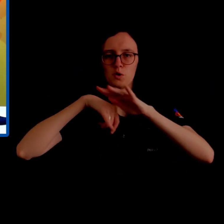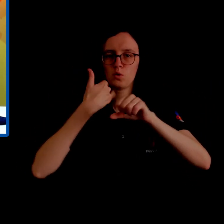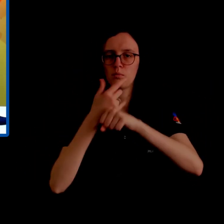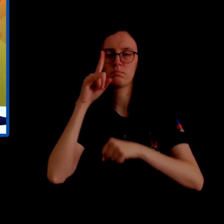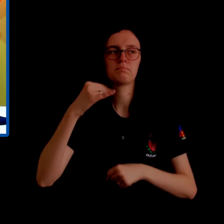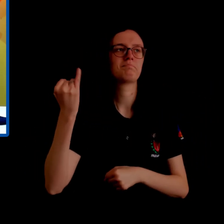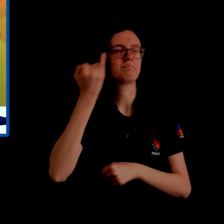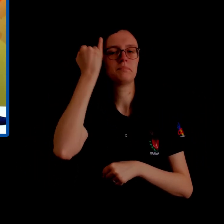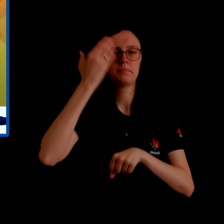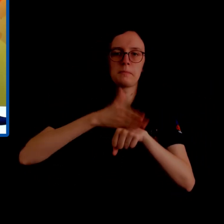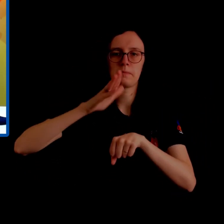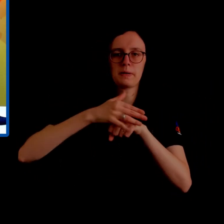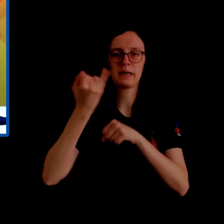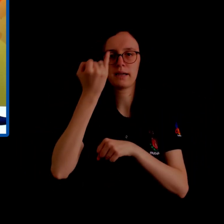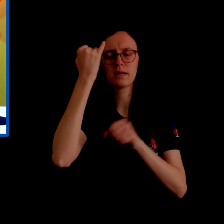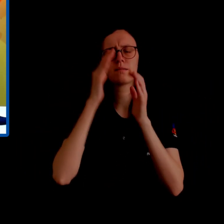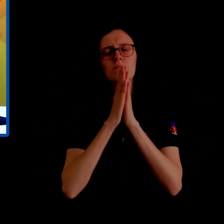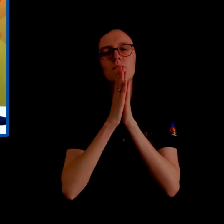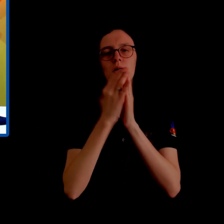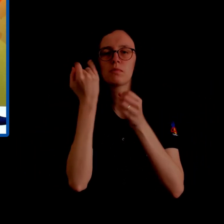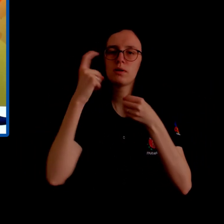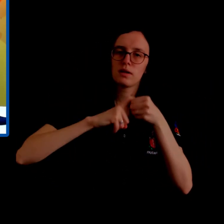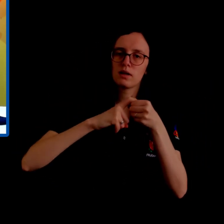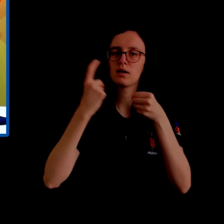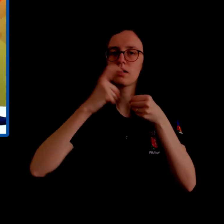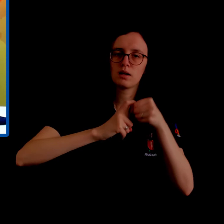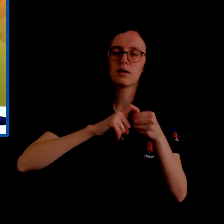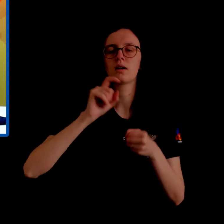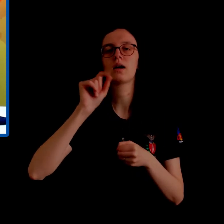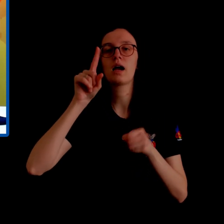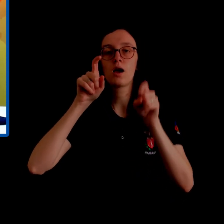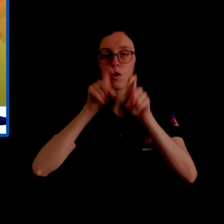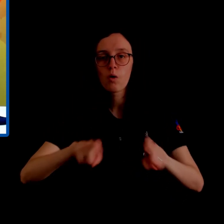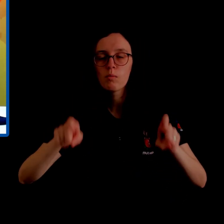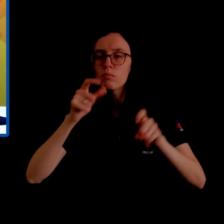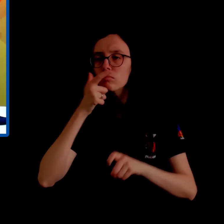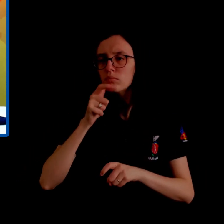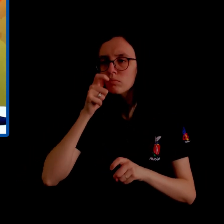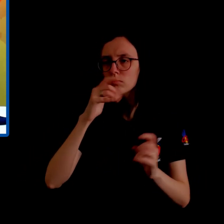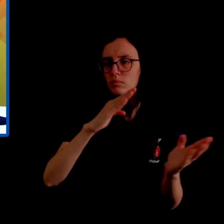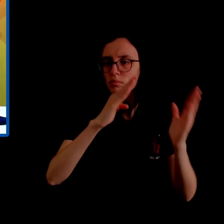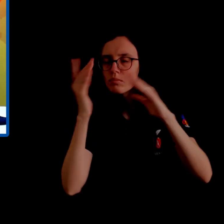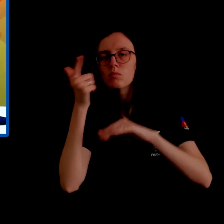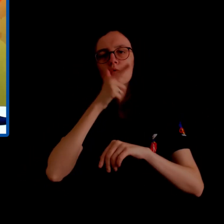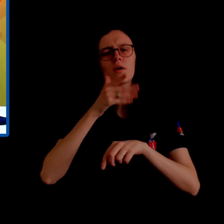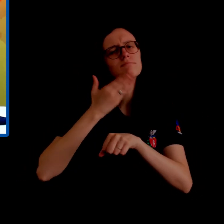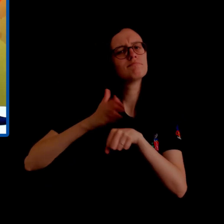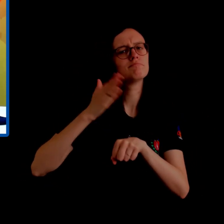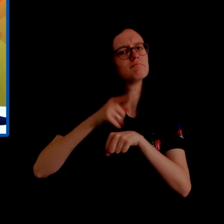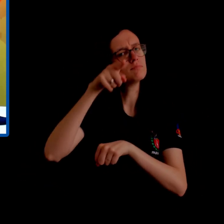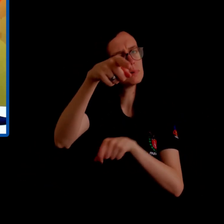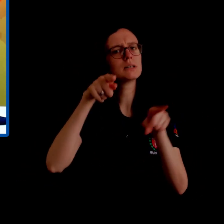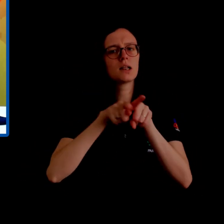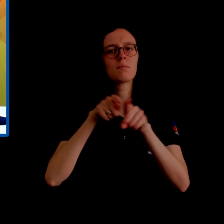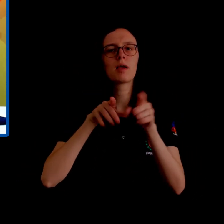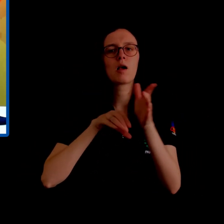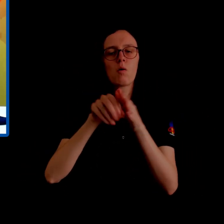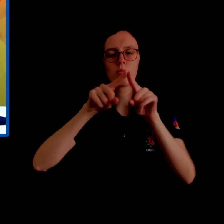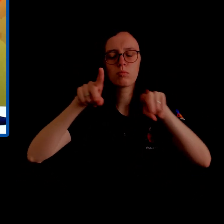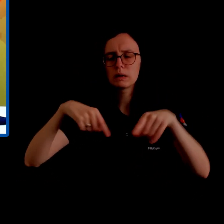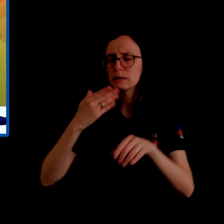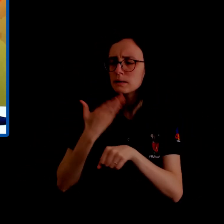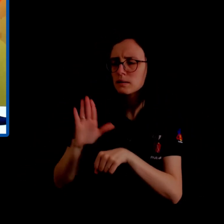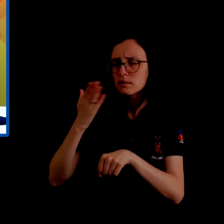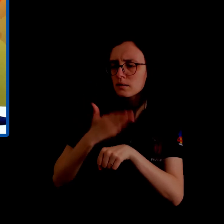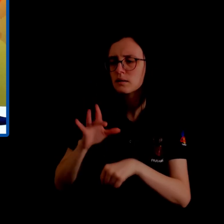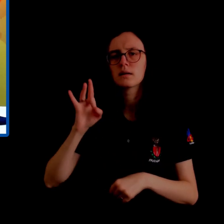isso, de preferência, estejam logados no computador para que a gente possa ir fazendo o exercício de fazer o tempo inteiro